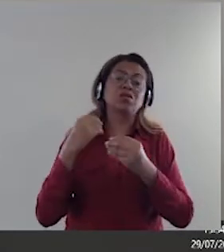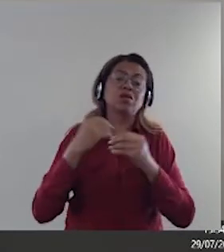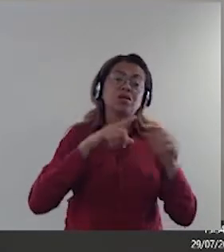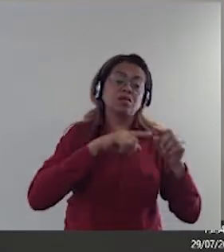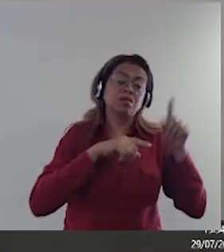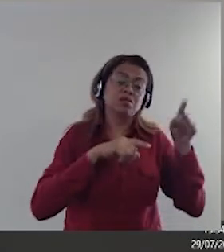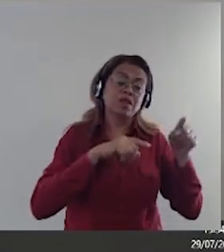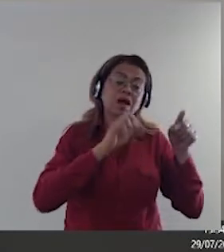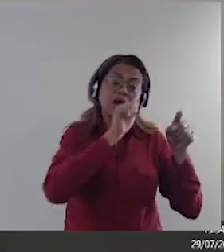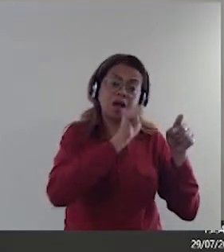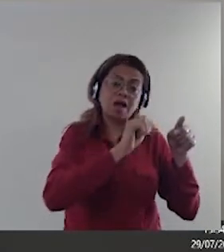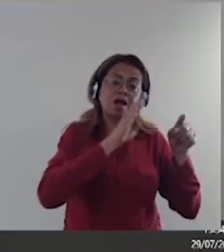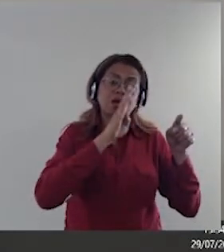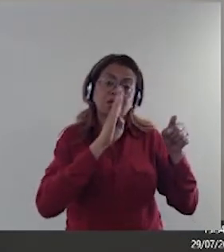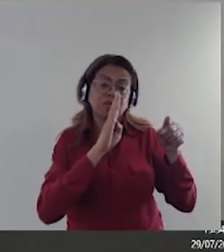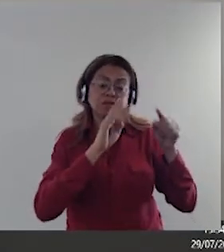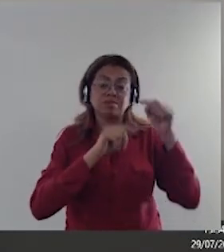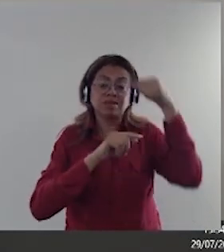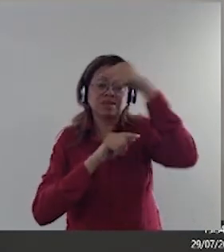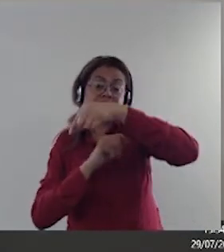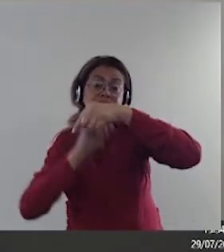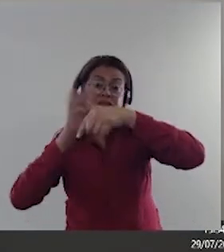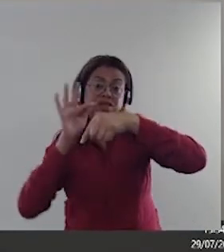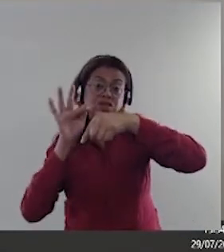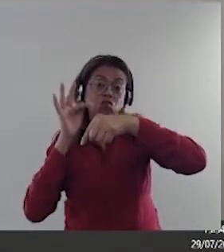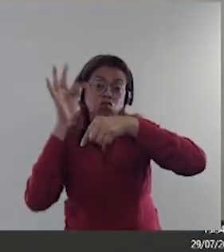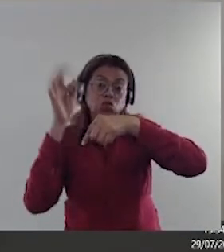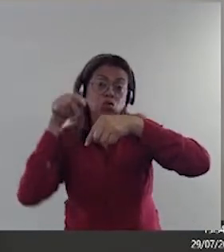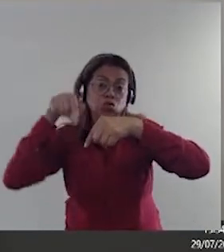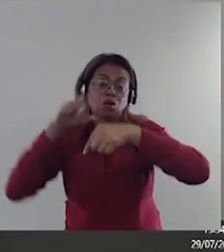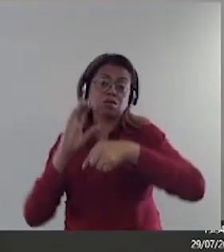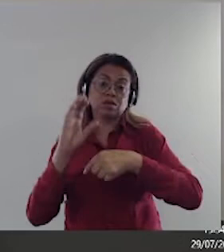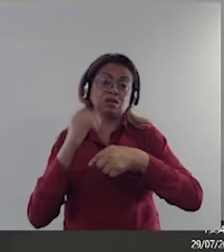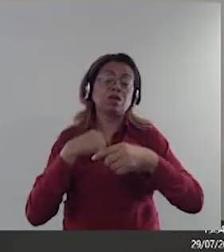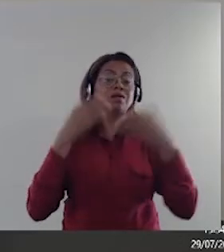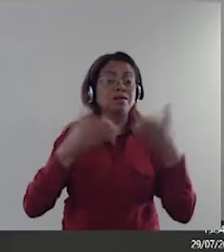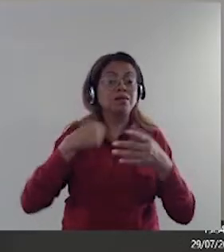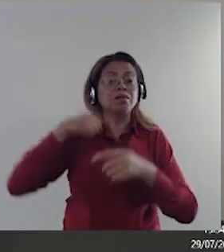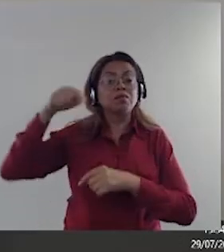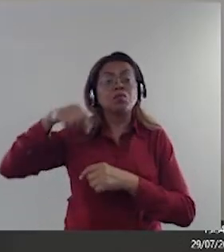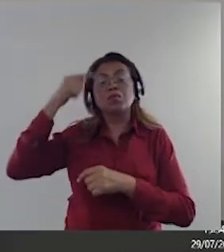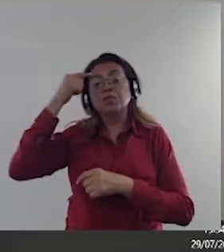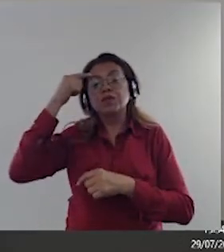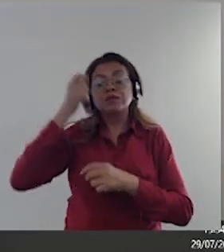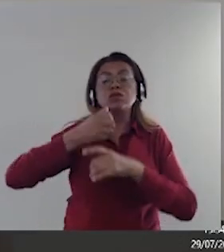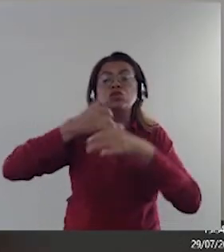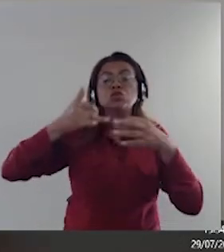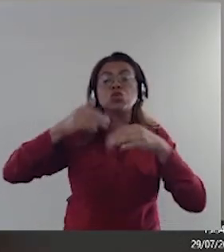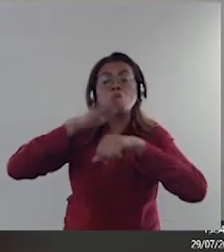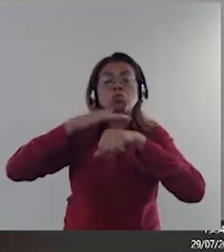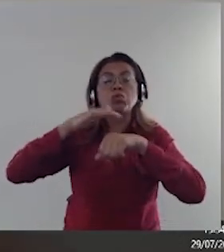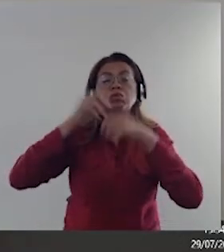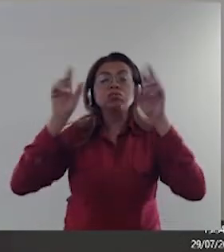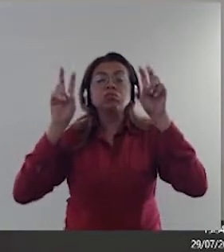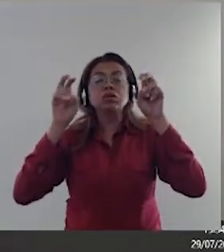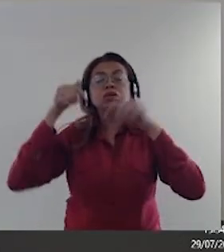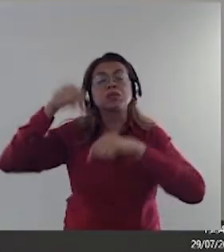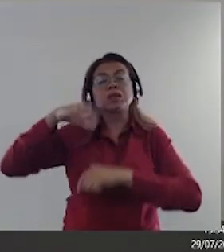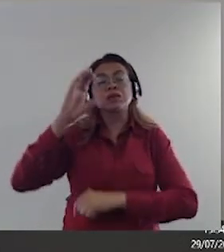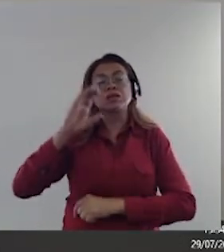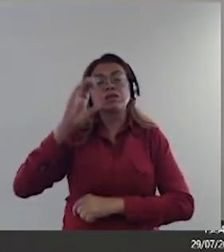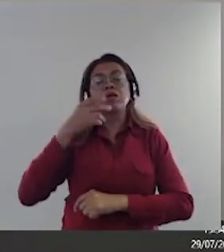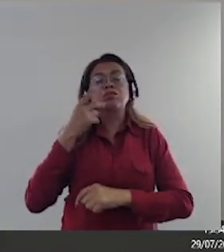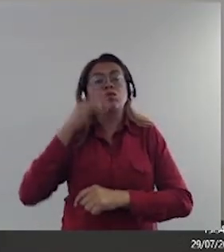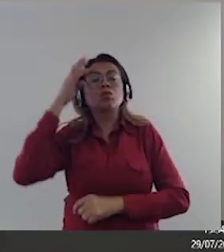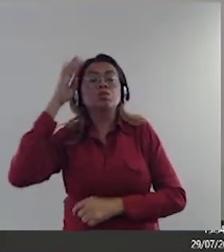pela pandemia, e é justamente dentro dessa realidade C que eu gostaria de trazer algumas reflexões. Veja, essas reflexões, elas vêm